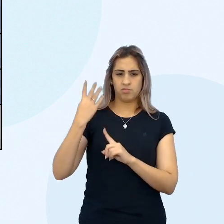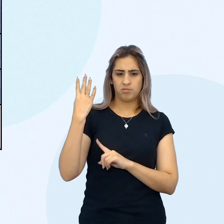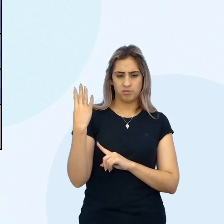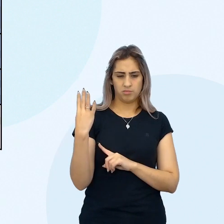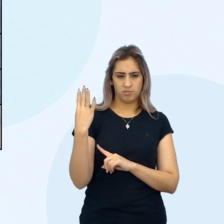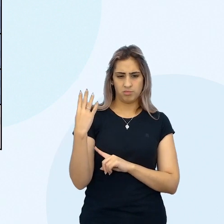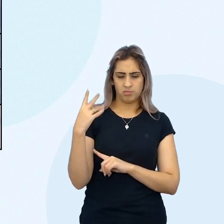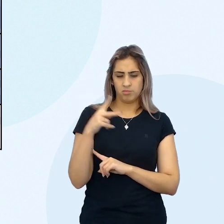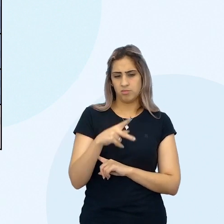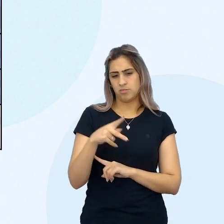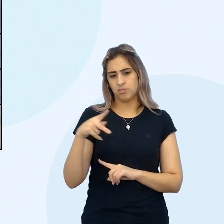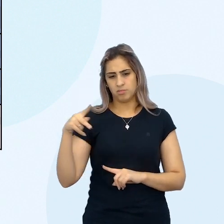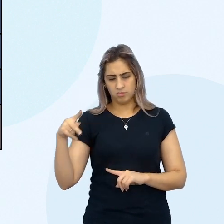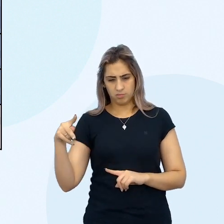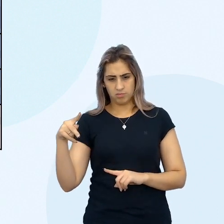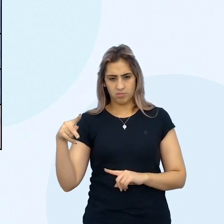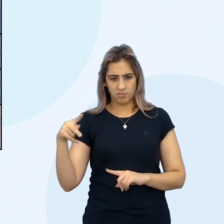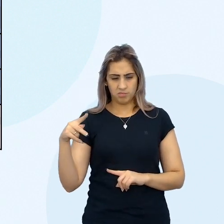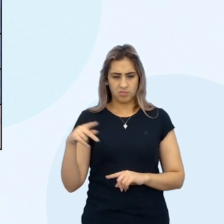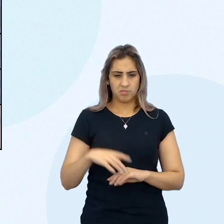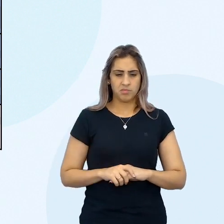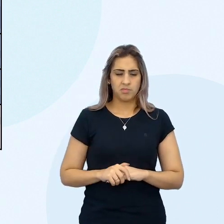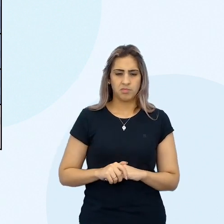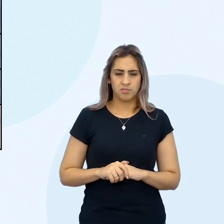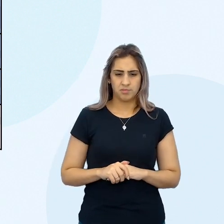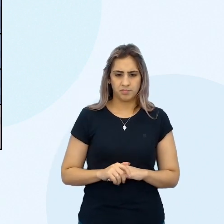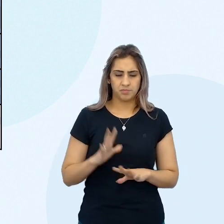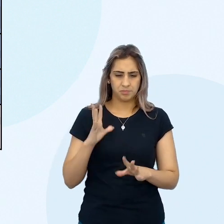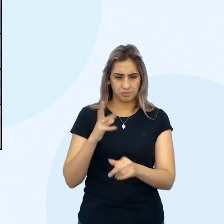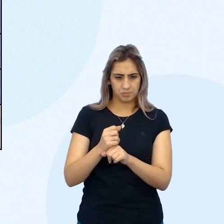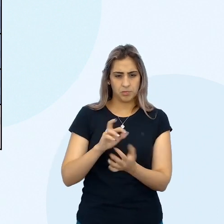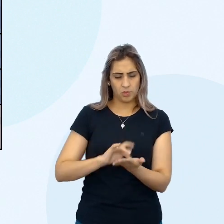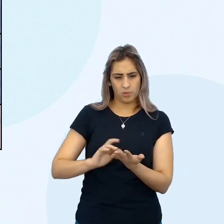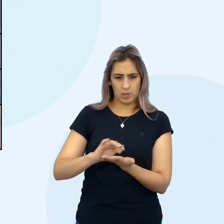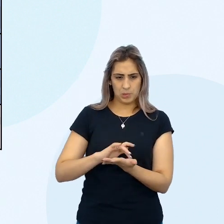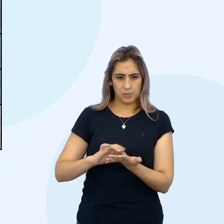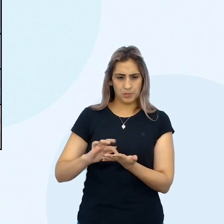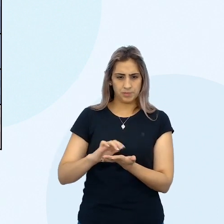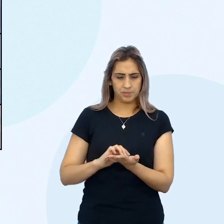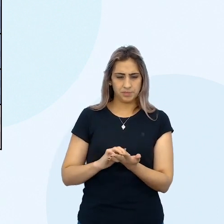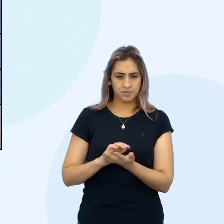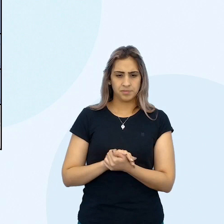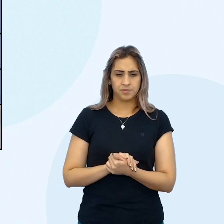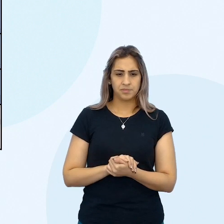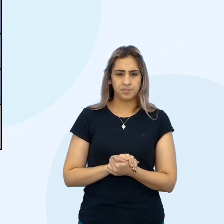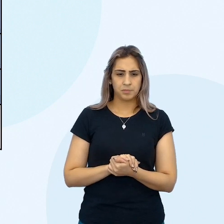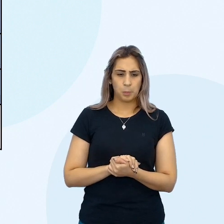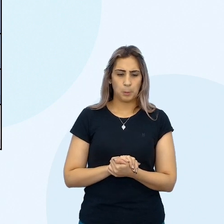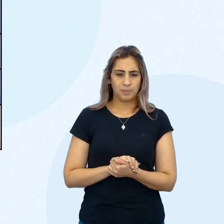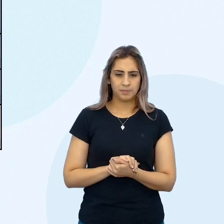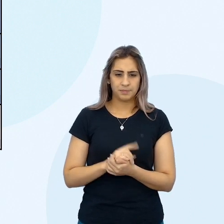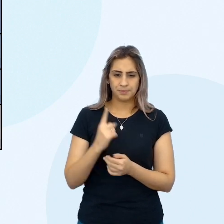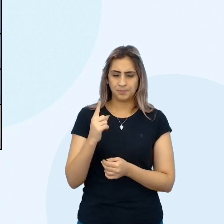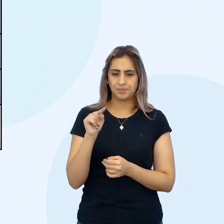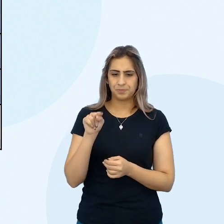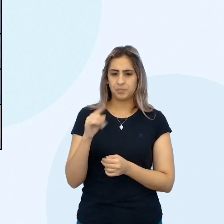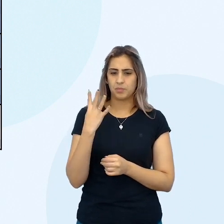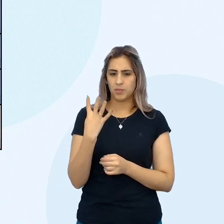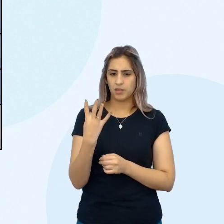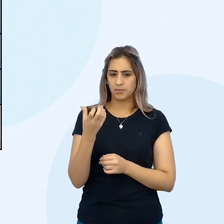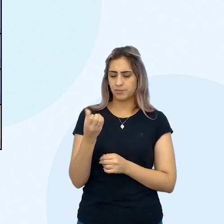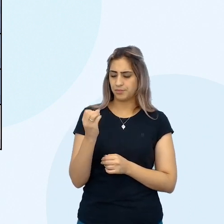a calma, com toda a paciência. 37,5 vezes 37,5, anda 2 casas também. Isso, temos aí